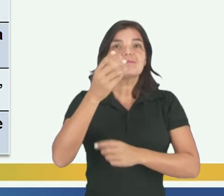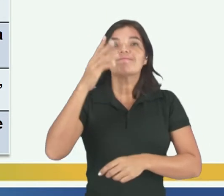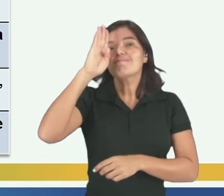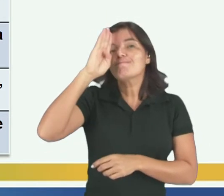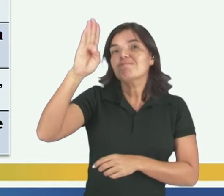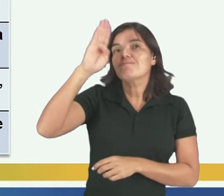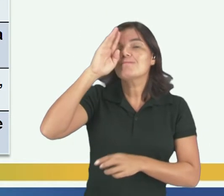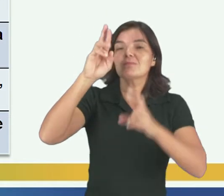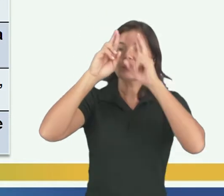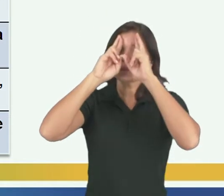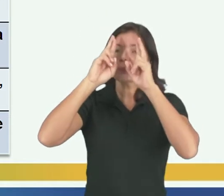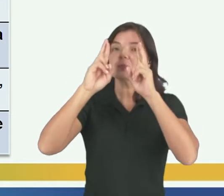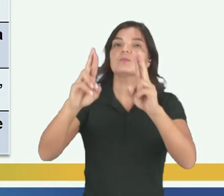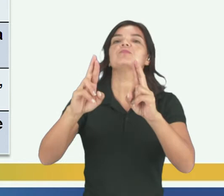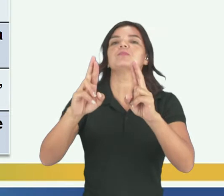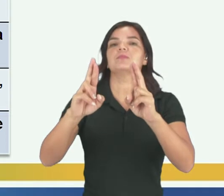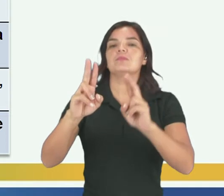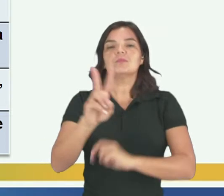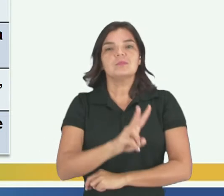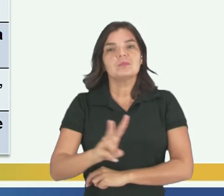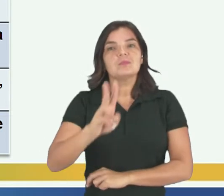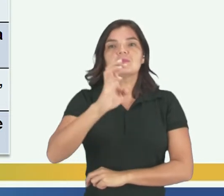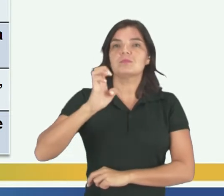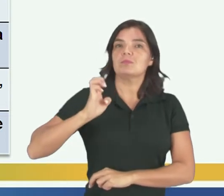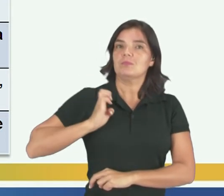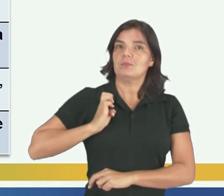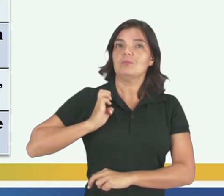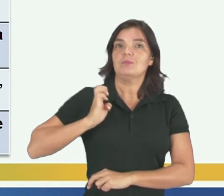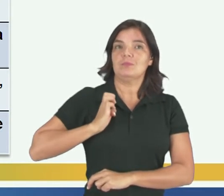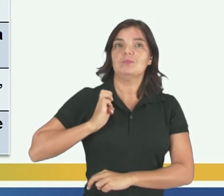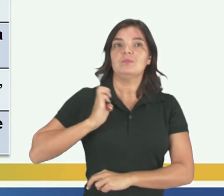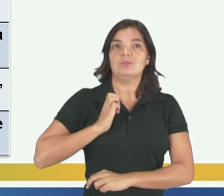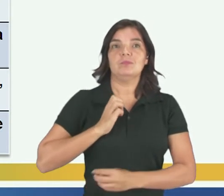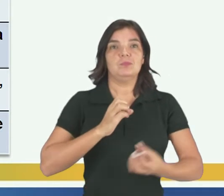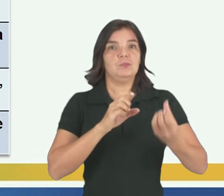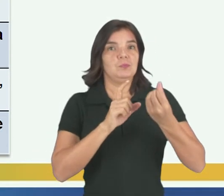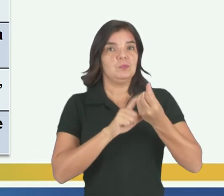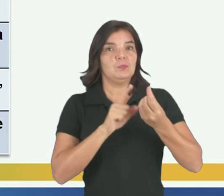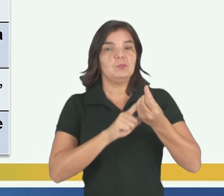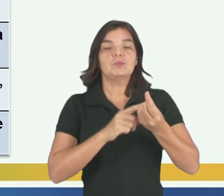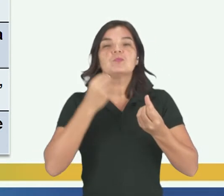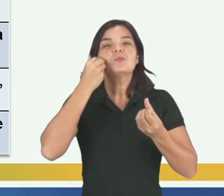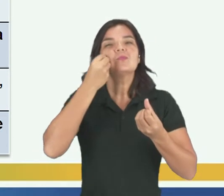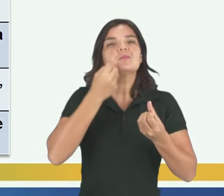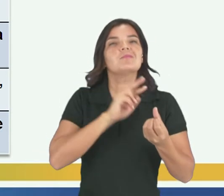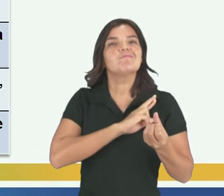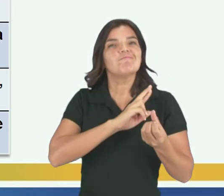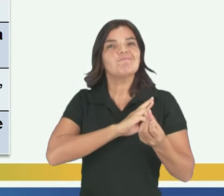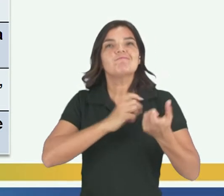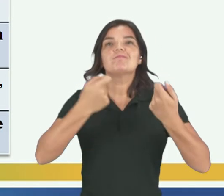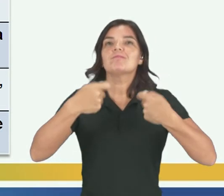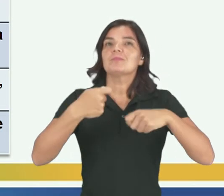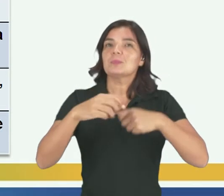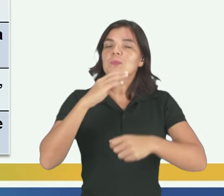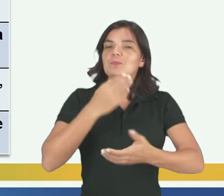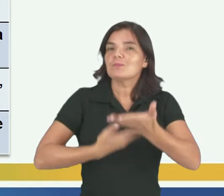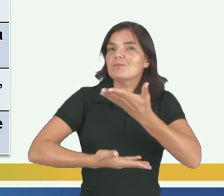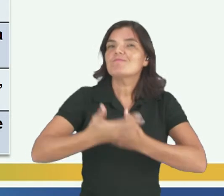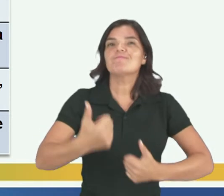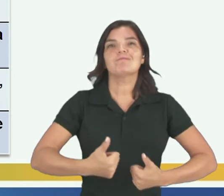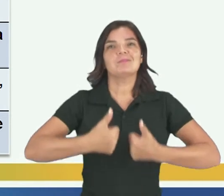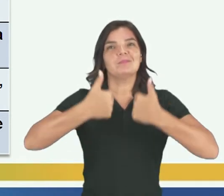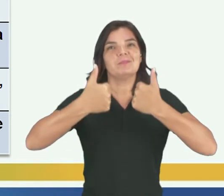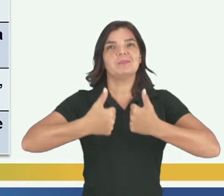sociedade, principalmente o respeito aos valores éticos. No 6, vamos ter experiência religiosa, precisa